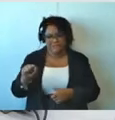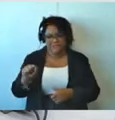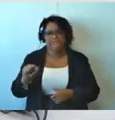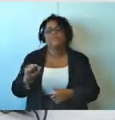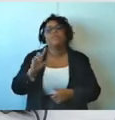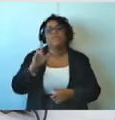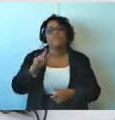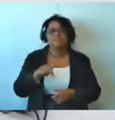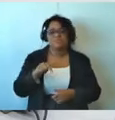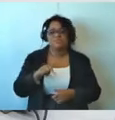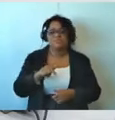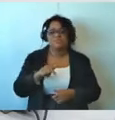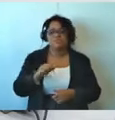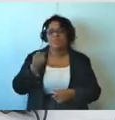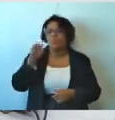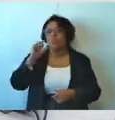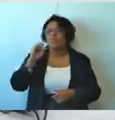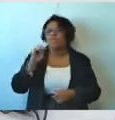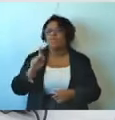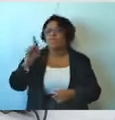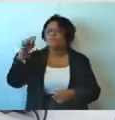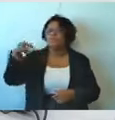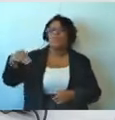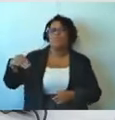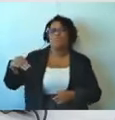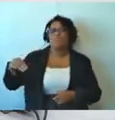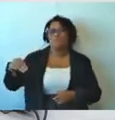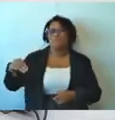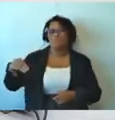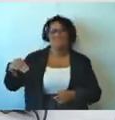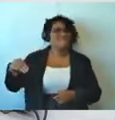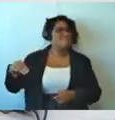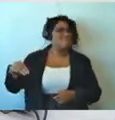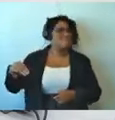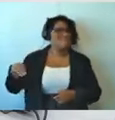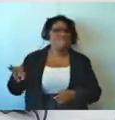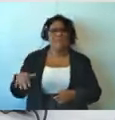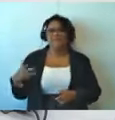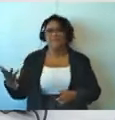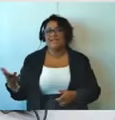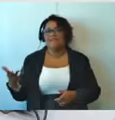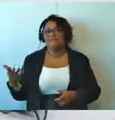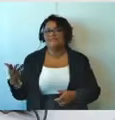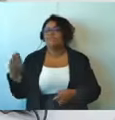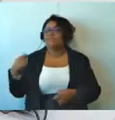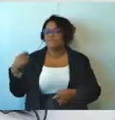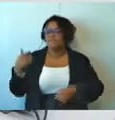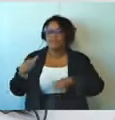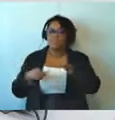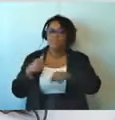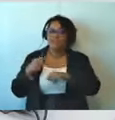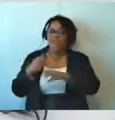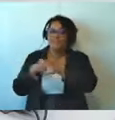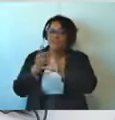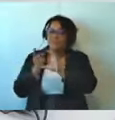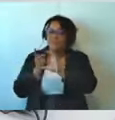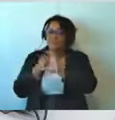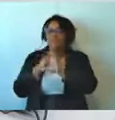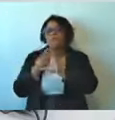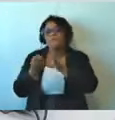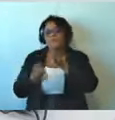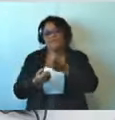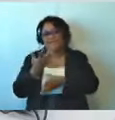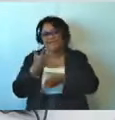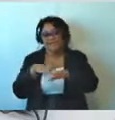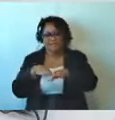por hora. Então, tem que ser revista a questão da velocidade para poder ser implantado. De qualquer Só para forma, completar, não, claro. assim, que